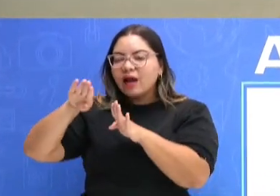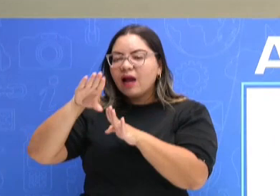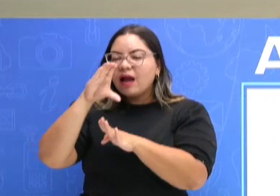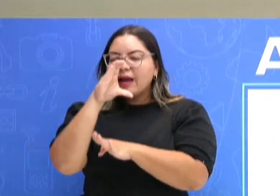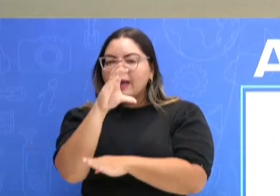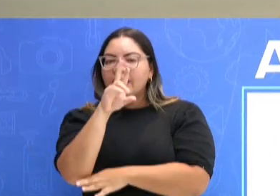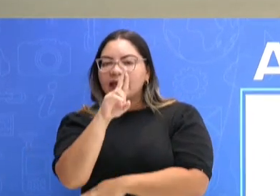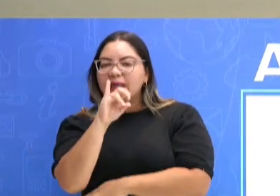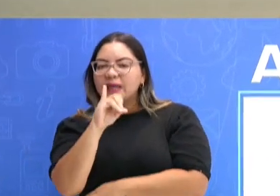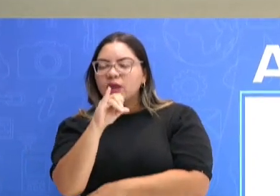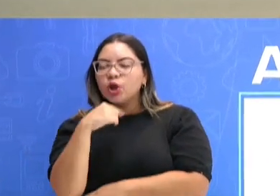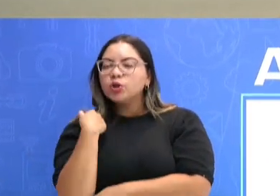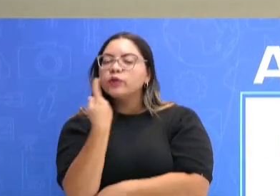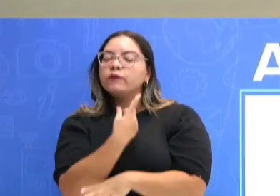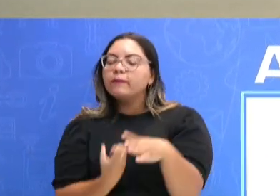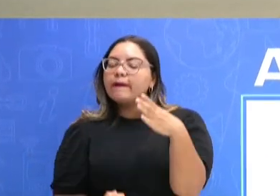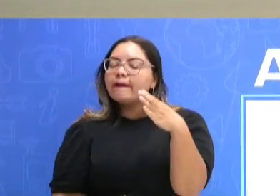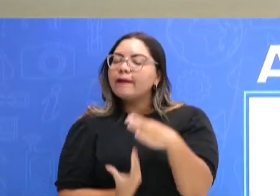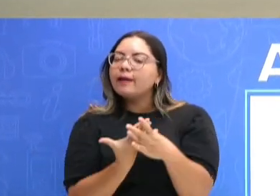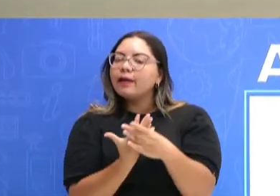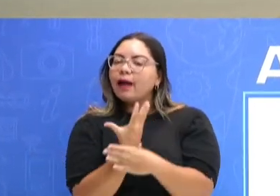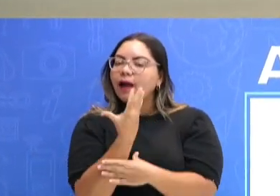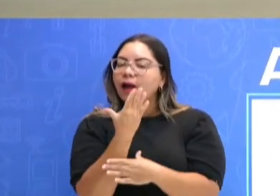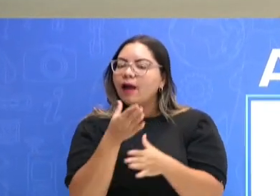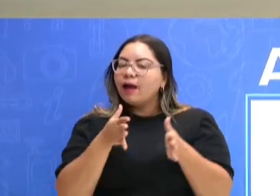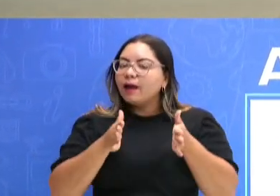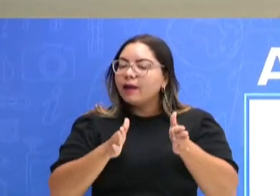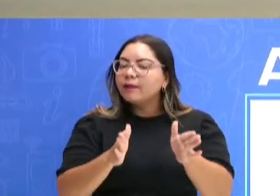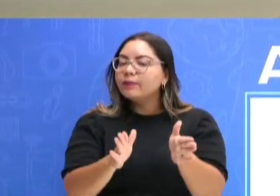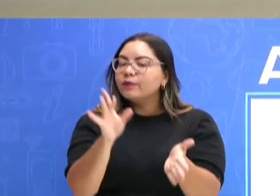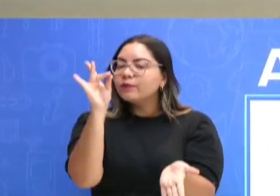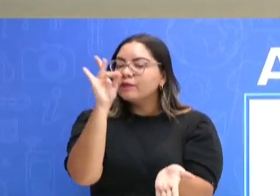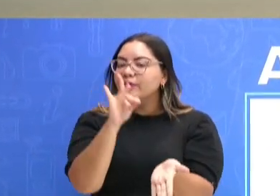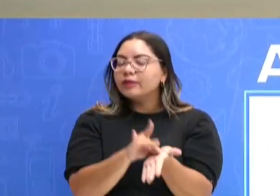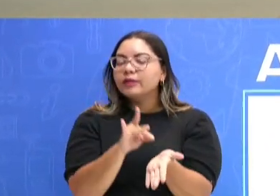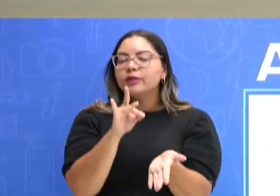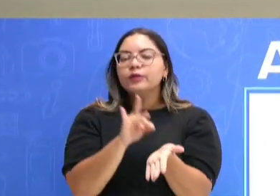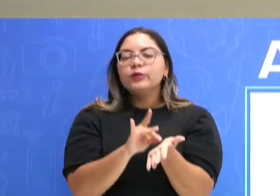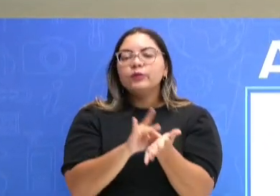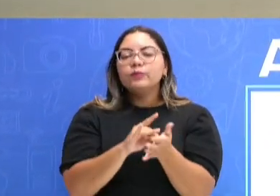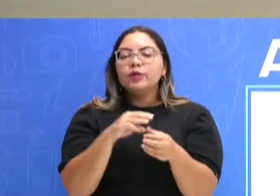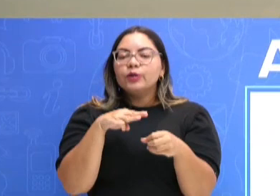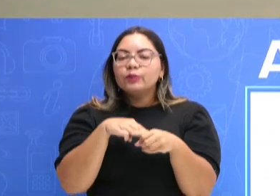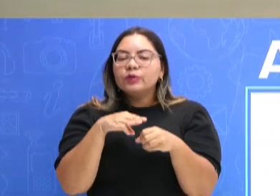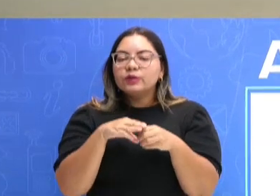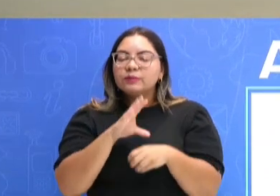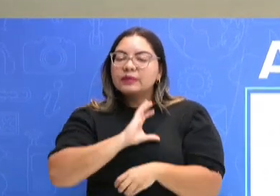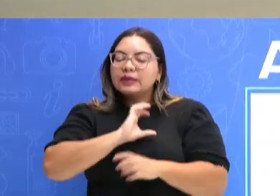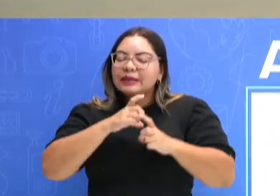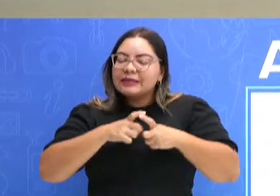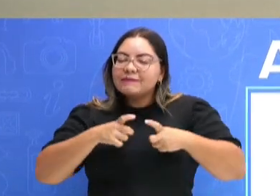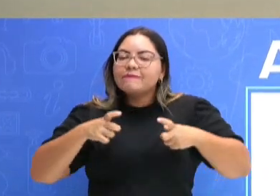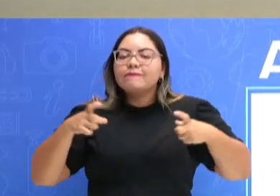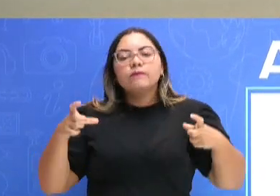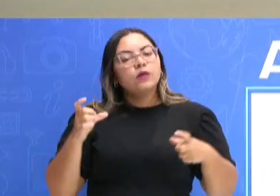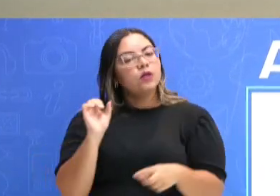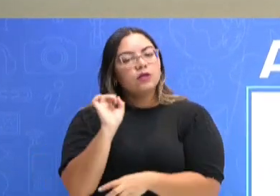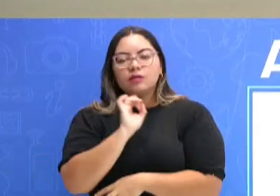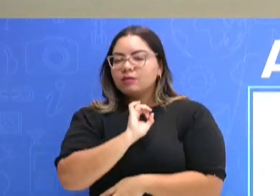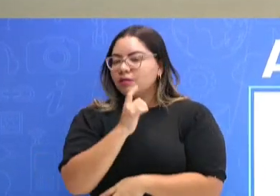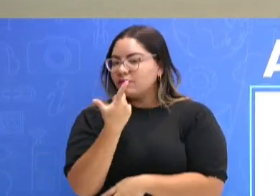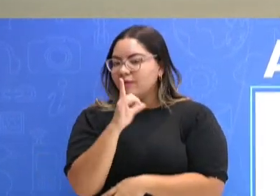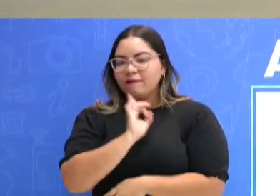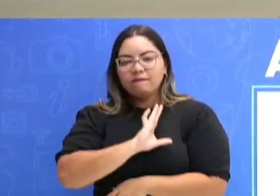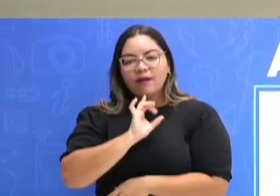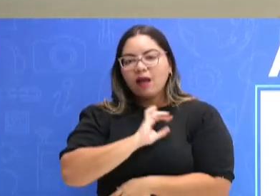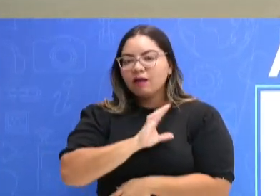gente vai criar caminhos para fazer com que o município possa enaltecer. Você não sentirá vergonha do prefeito que você